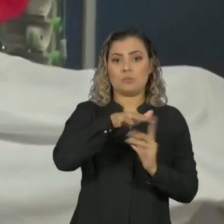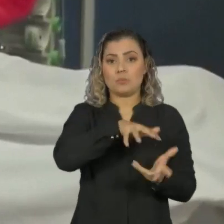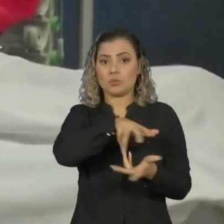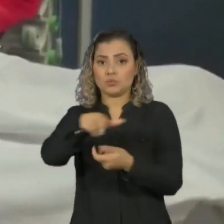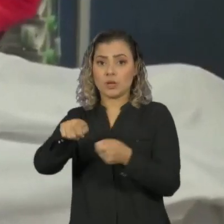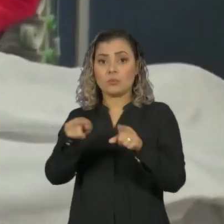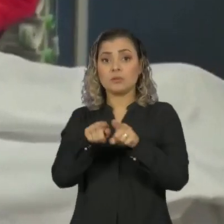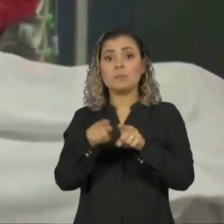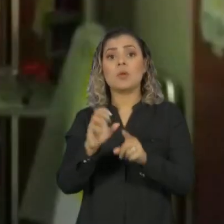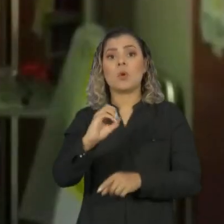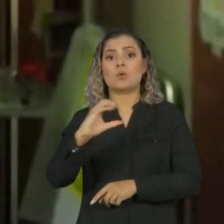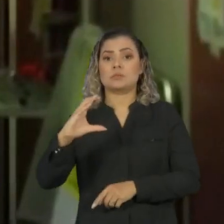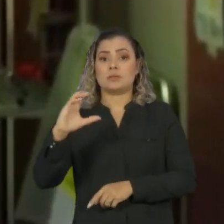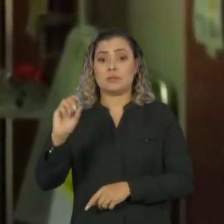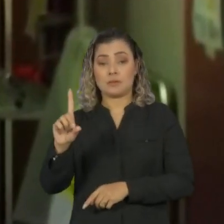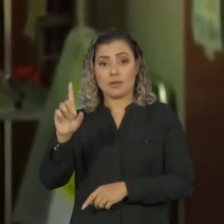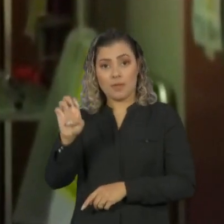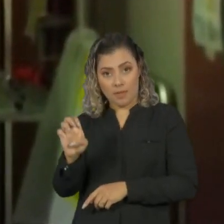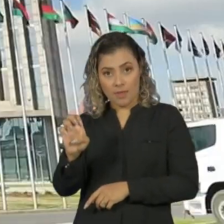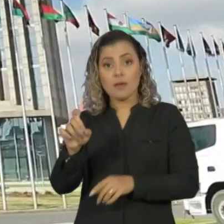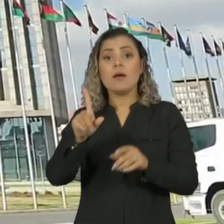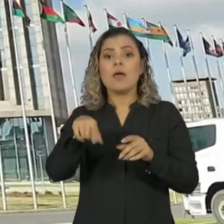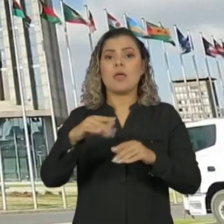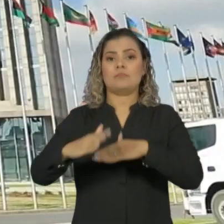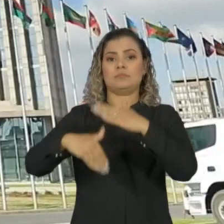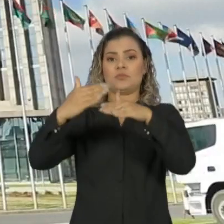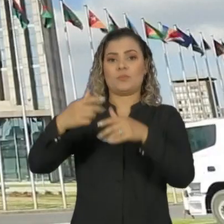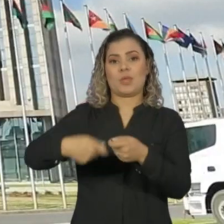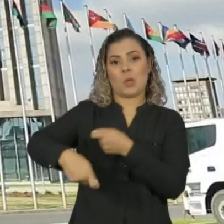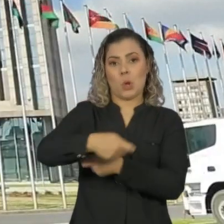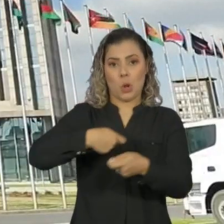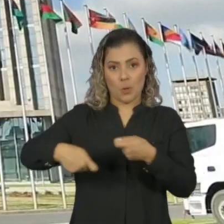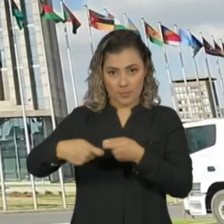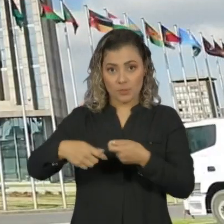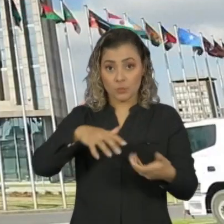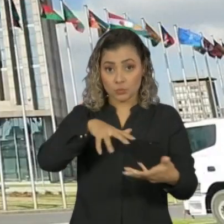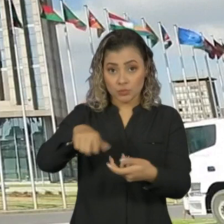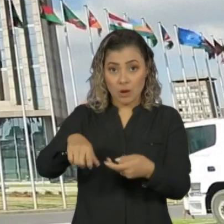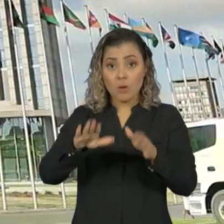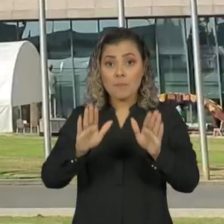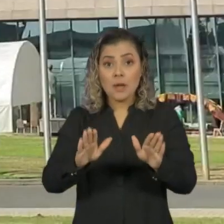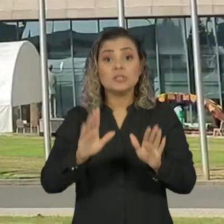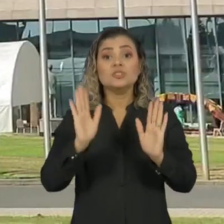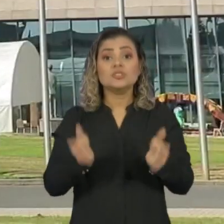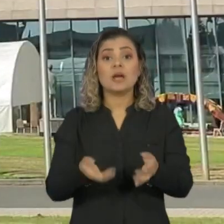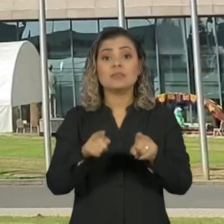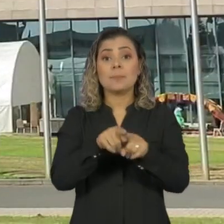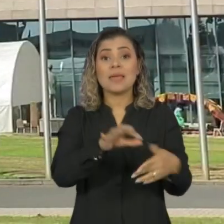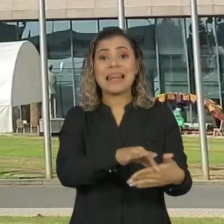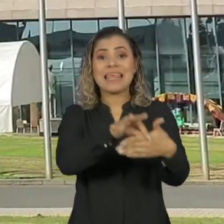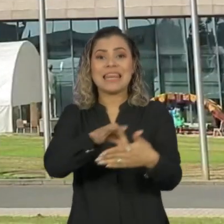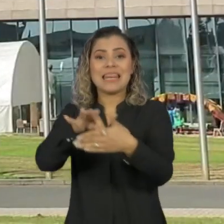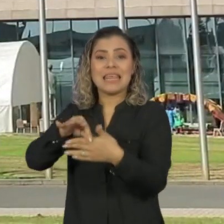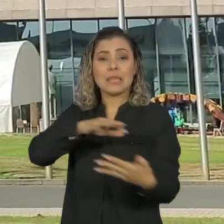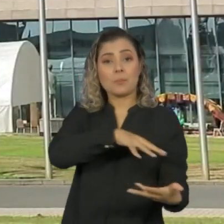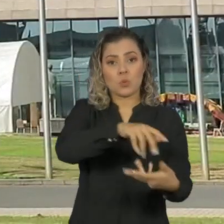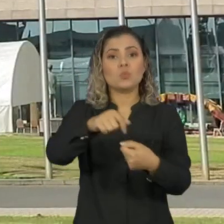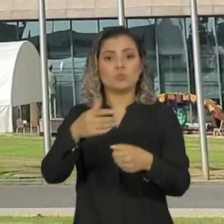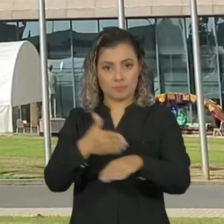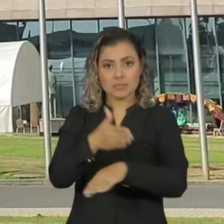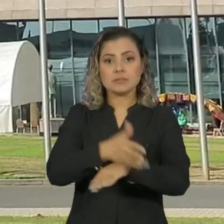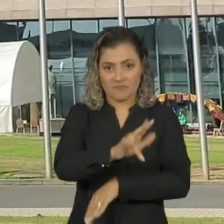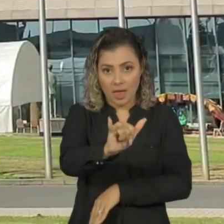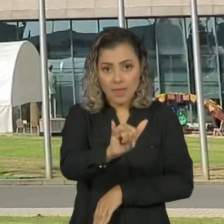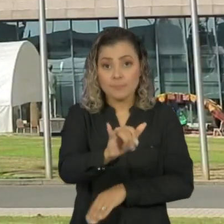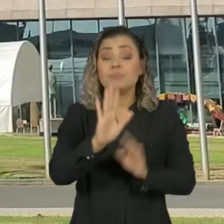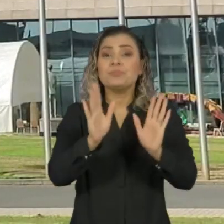Africana e a OCDE, Organização para o Desenvolvimento Econômico, e mais de uma dúzia de líderes mundiais. O objetivo